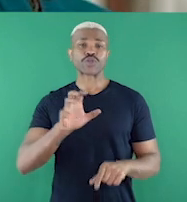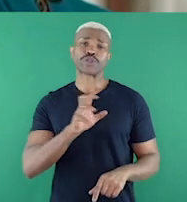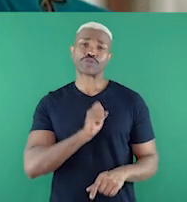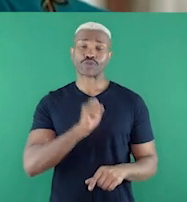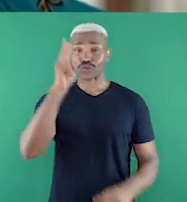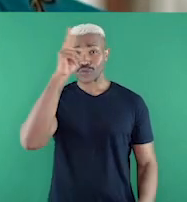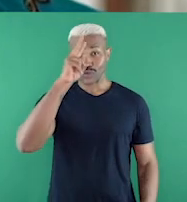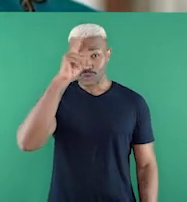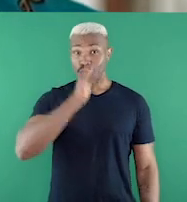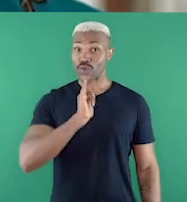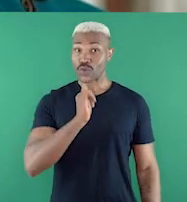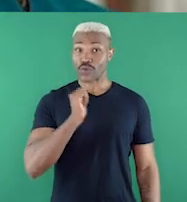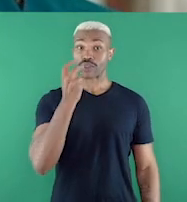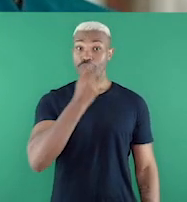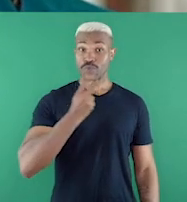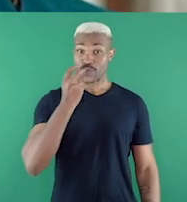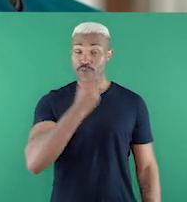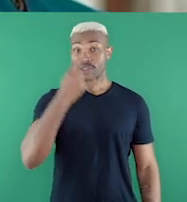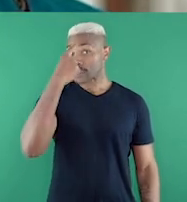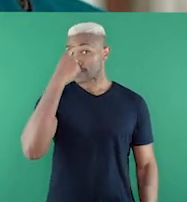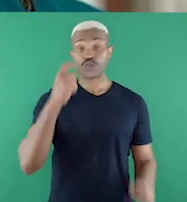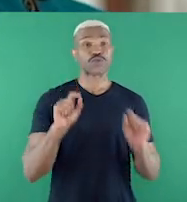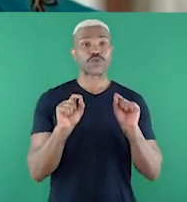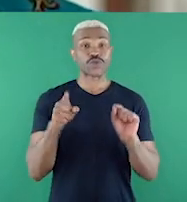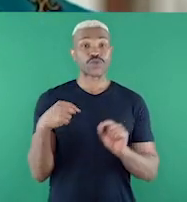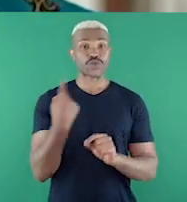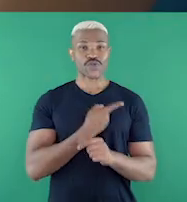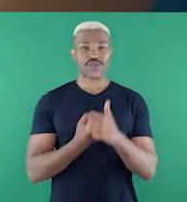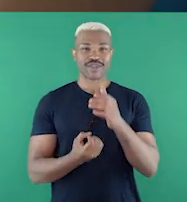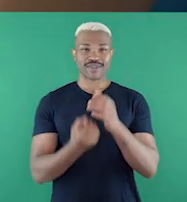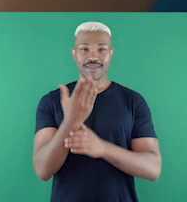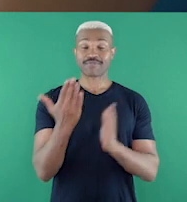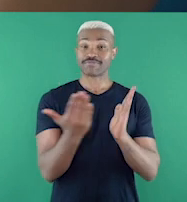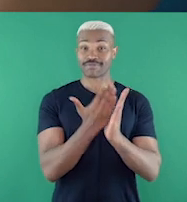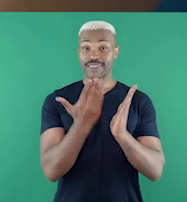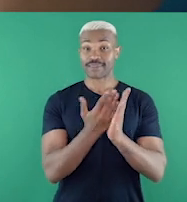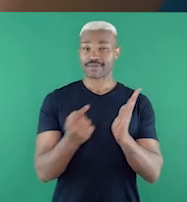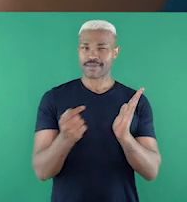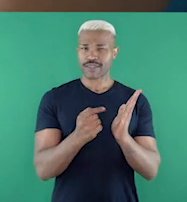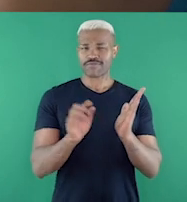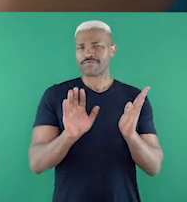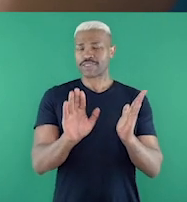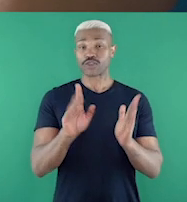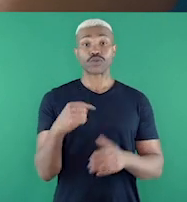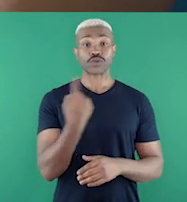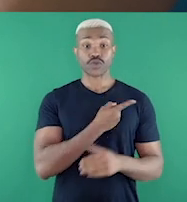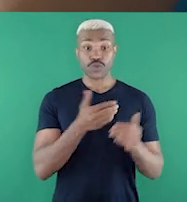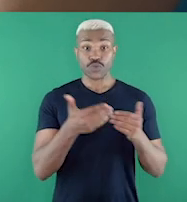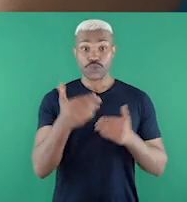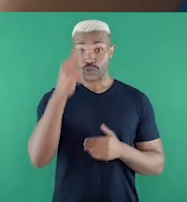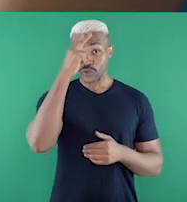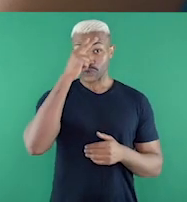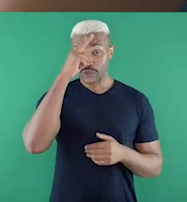história contada oralmente e teve a ideia, então, de nós fazermos este livro. Mas, quando vamos começar essa